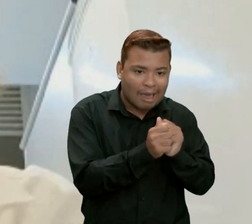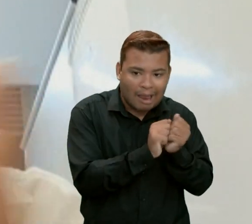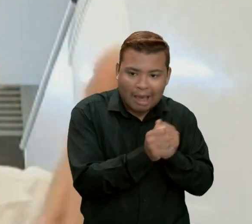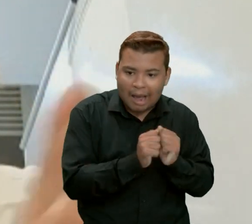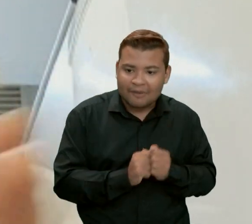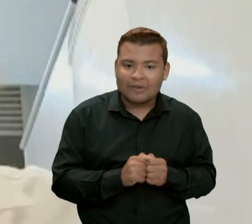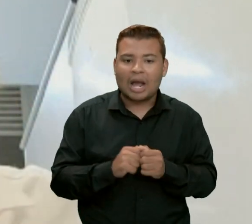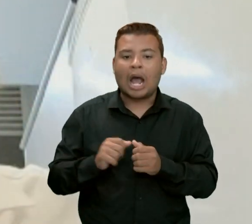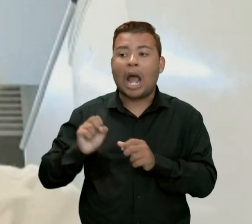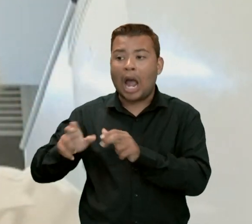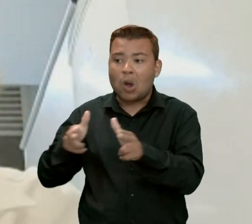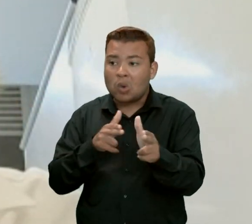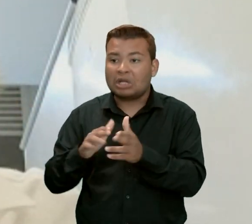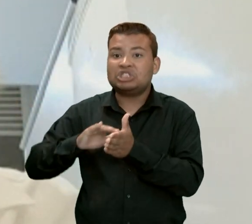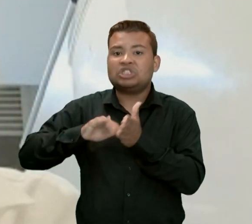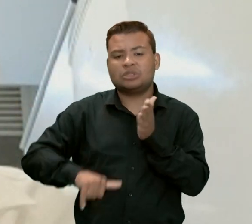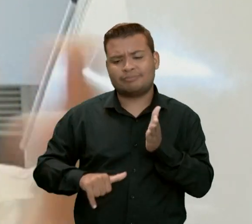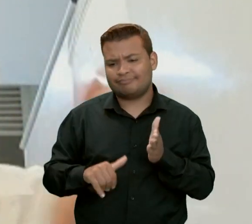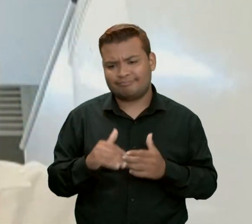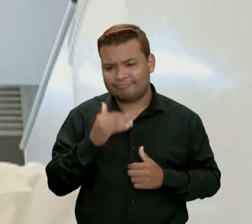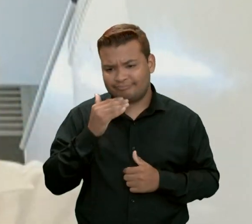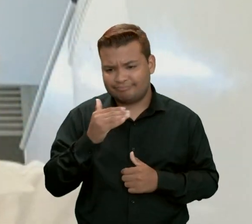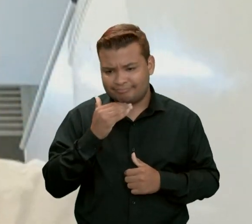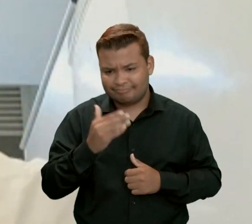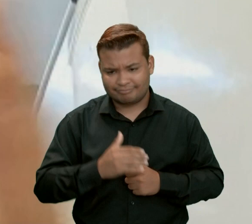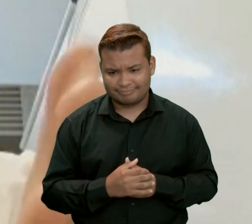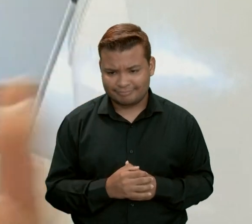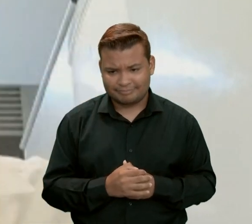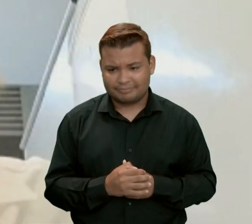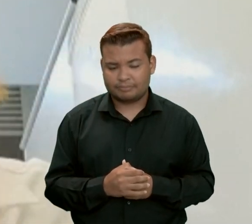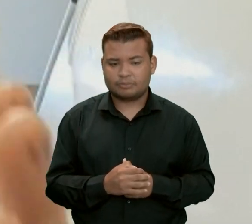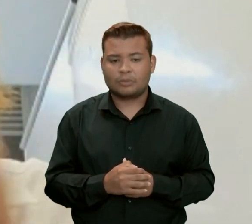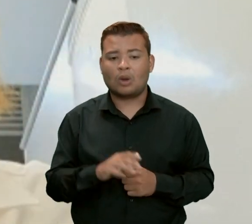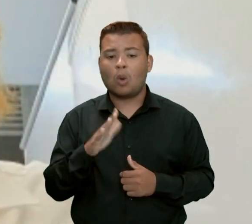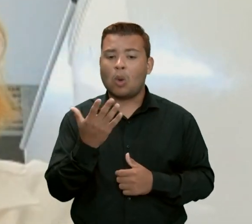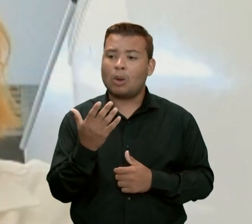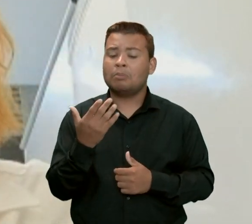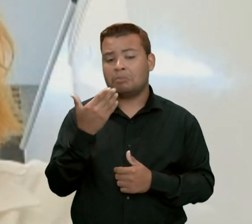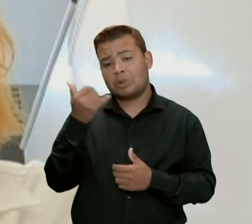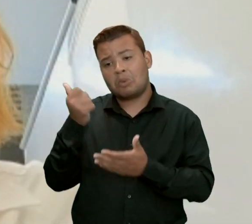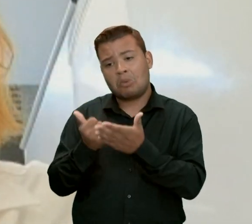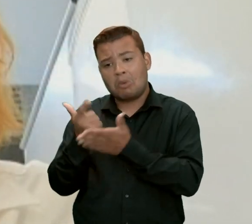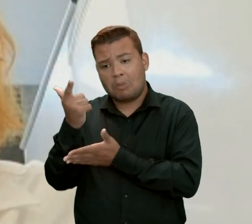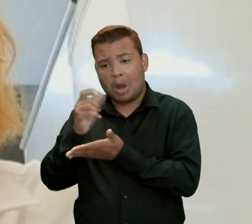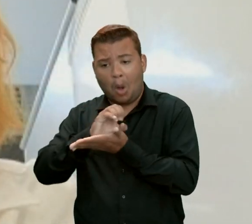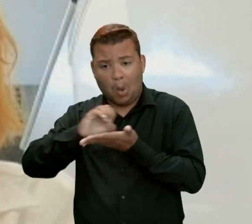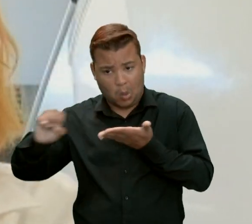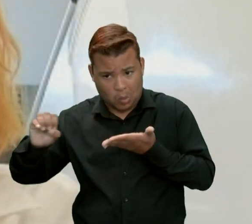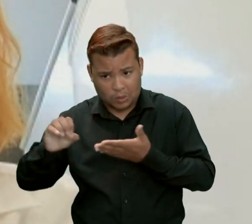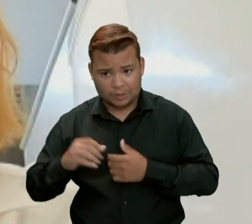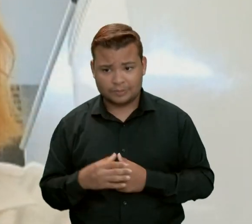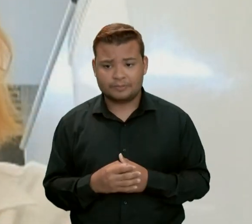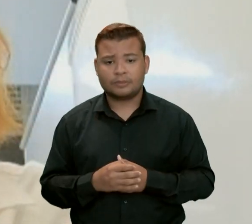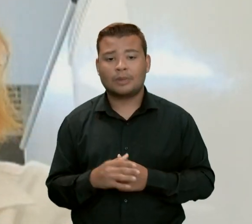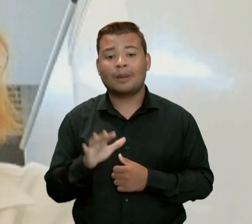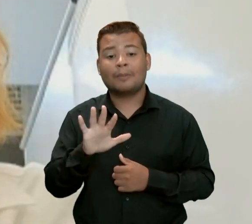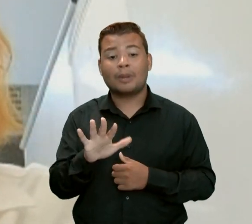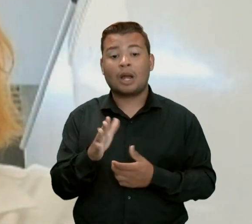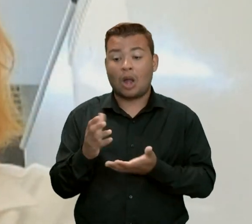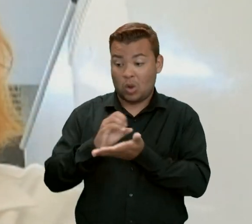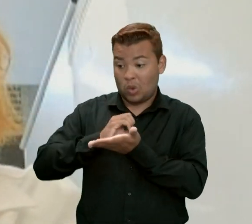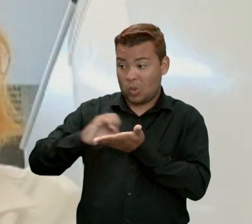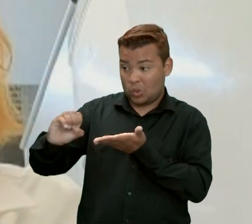retirar o agrotóxico de um alimento, né? Ou então comprar produtos orgânicos, mas por enquanto ainda o preço